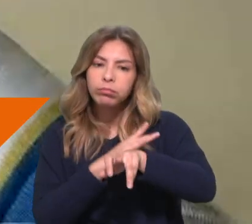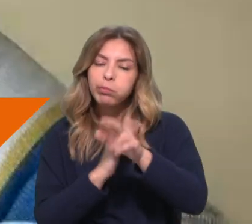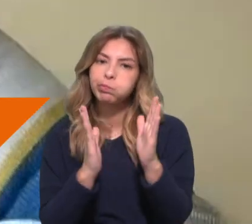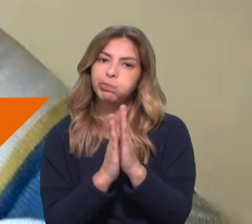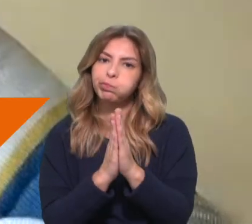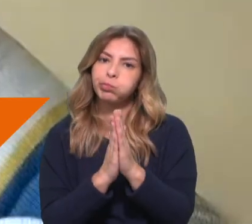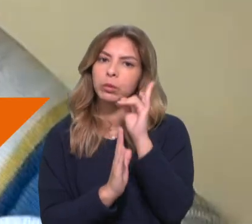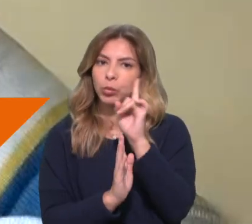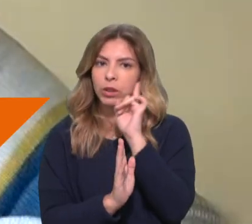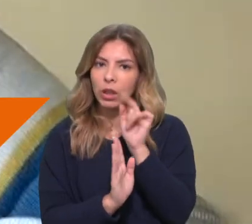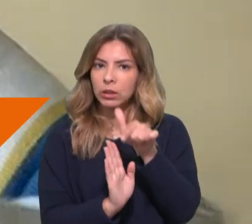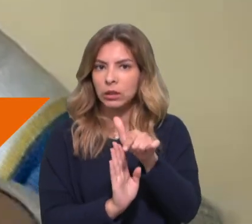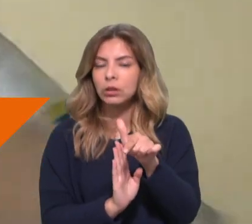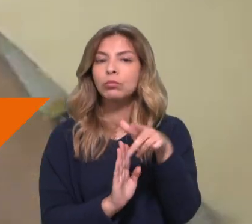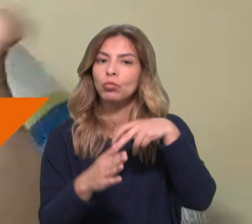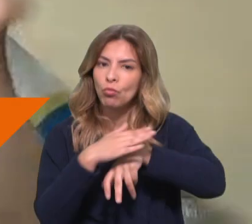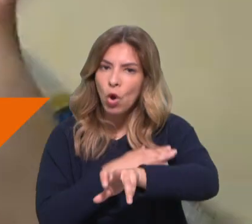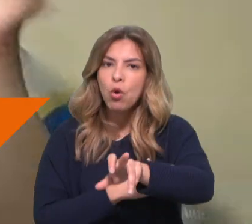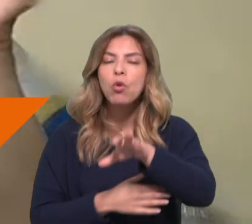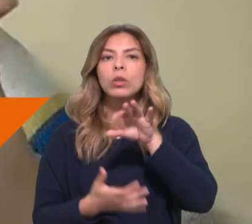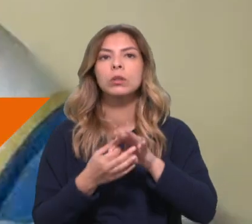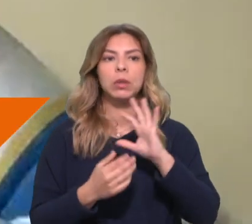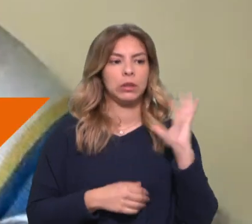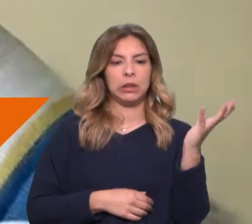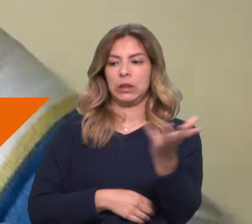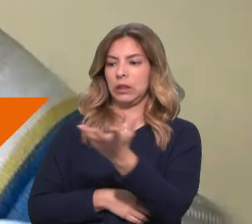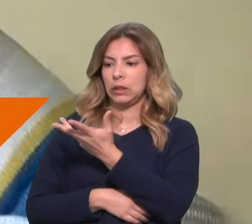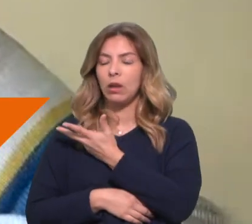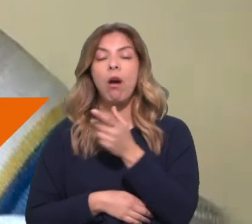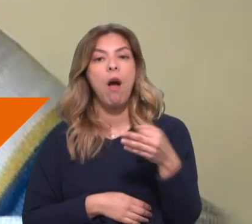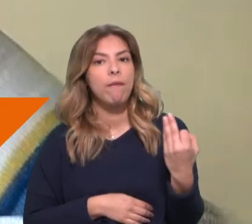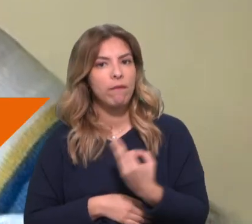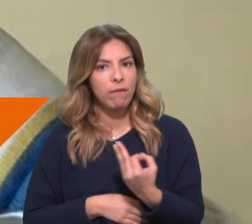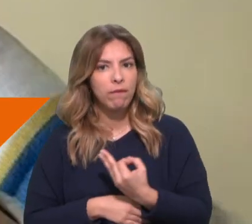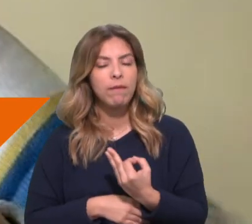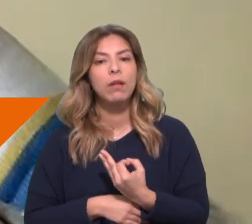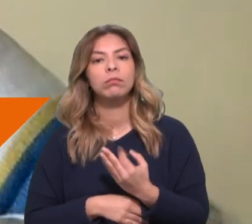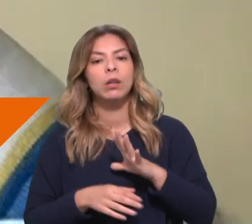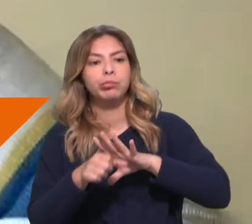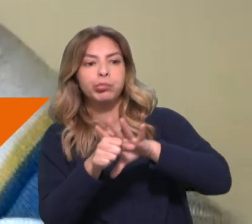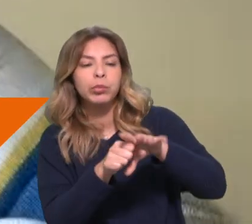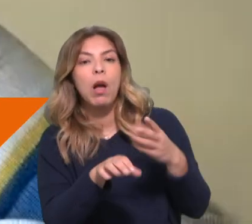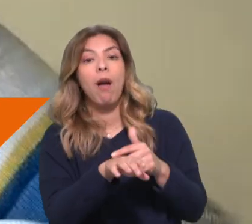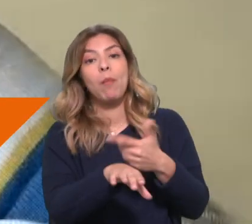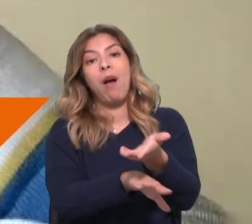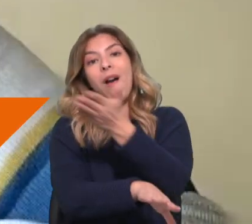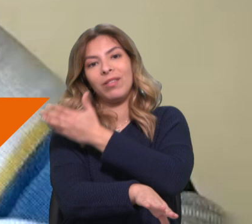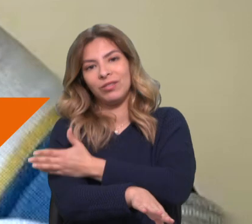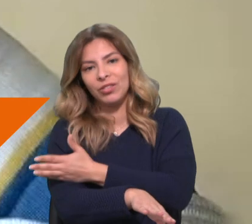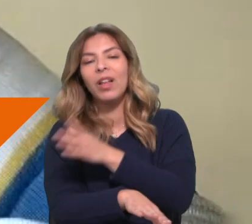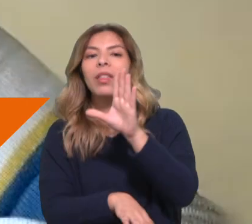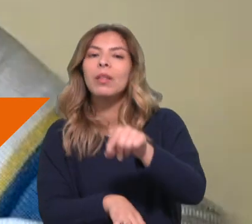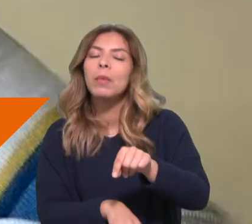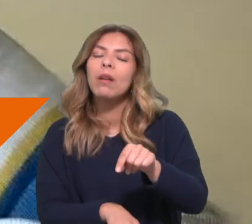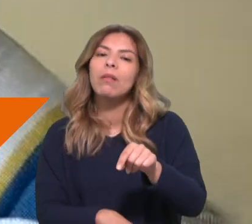aquela questão toda em torno do templo e dos vendilhões que estavam a degradar o seu templo. E temos também